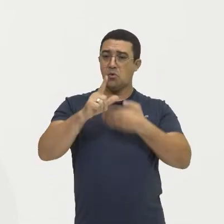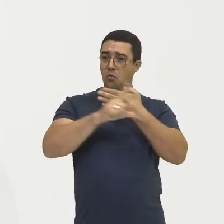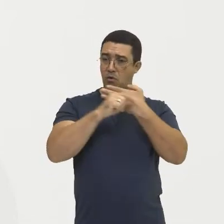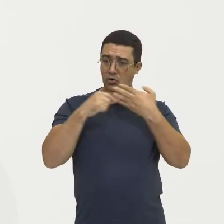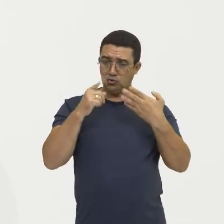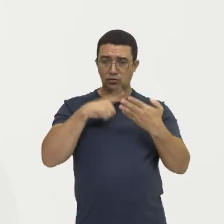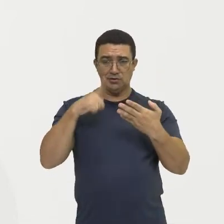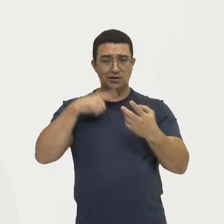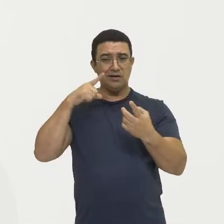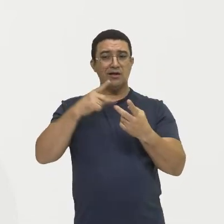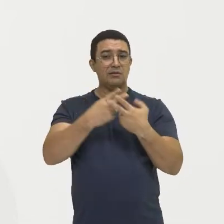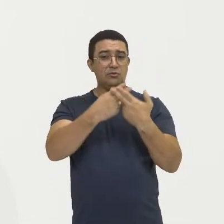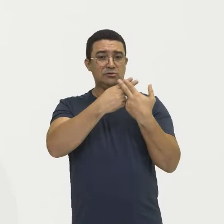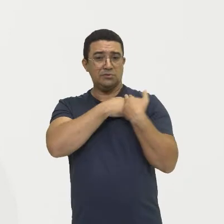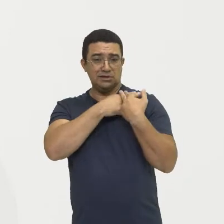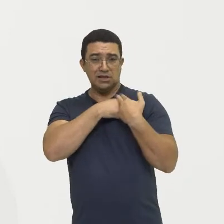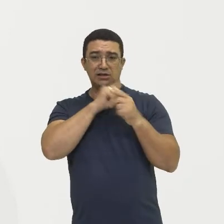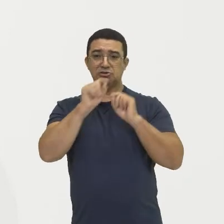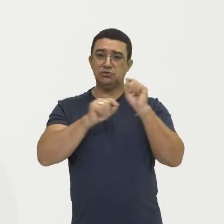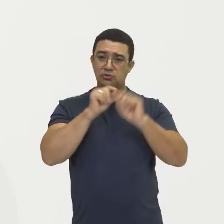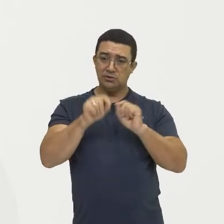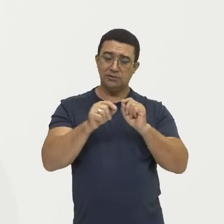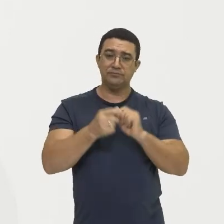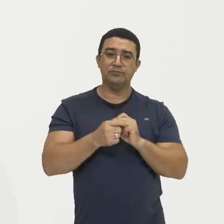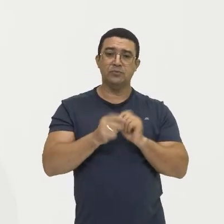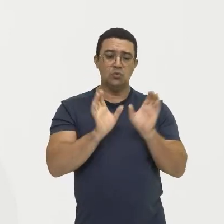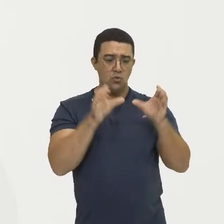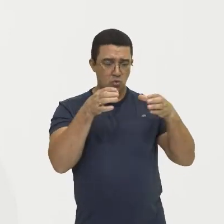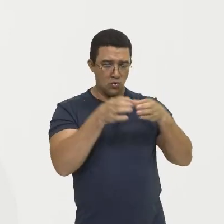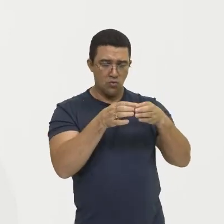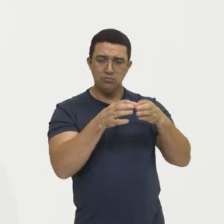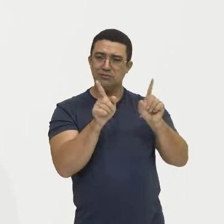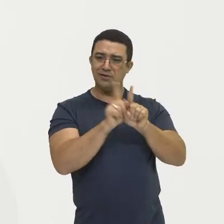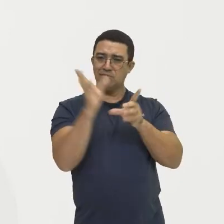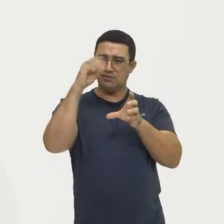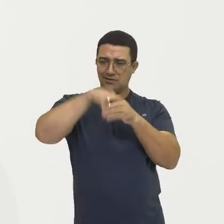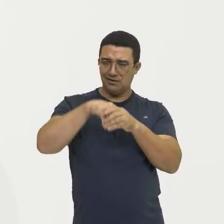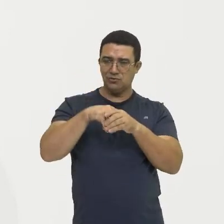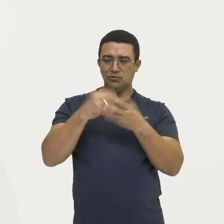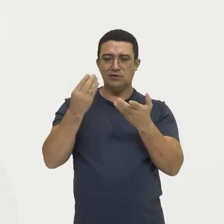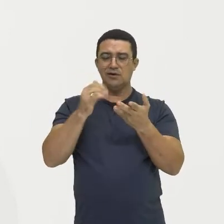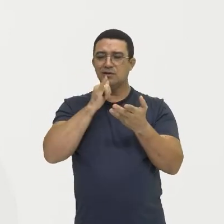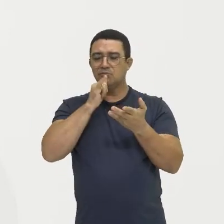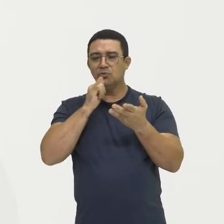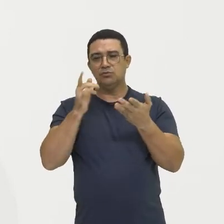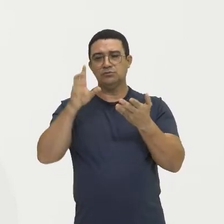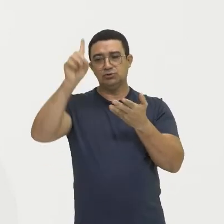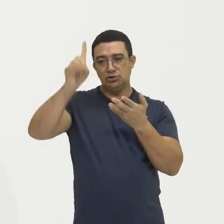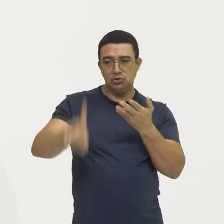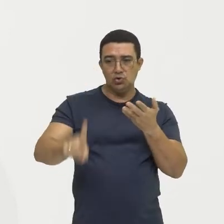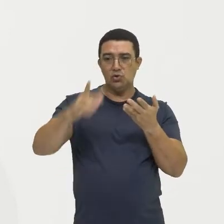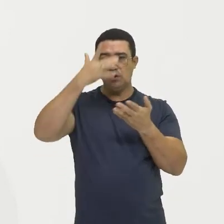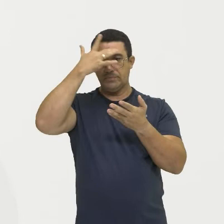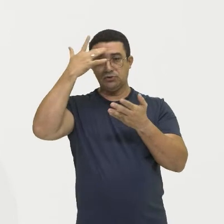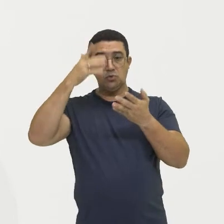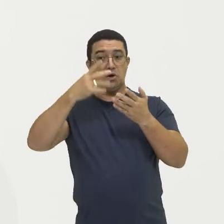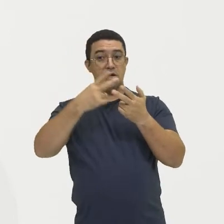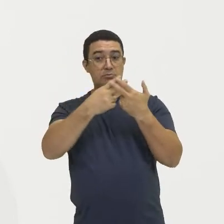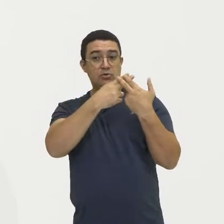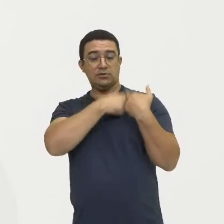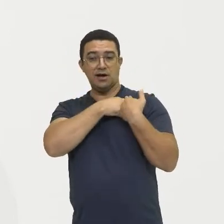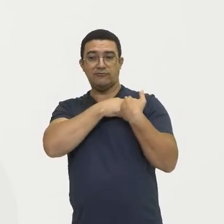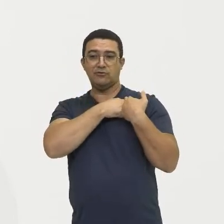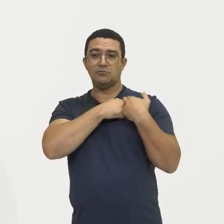desempenha papel fundamental o elenco. Esse elenco vai estar incluído aí o diretor, o cenógrafo e